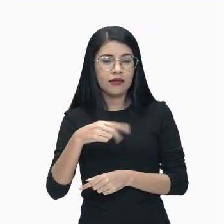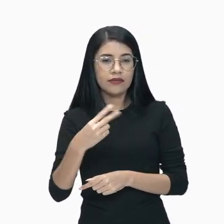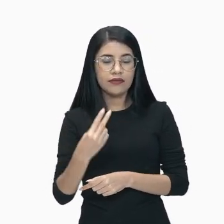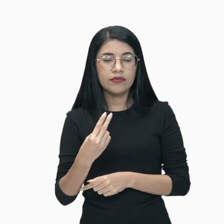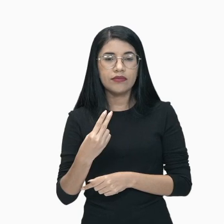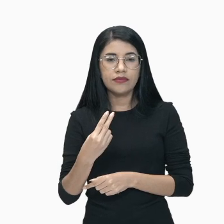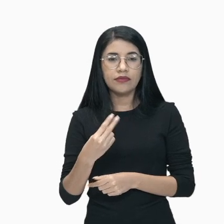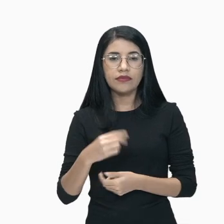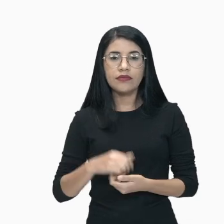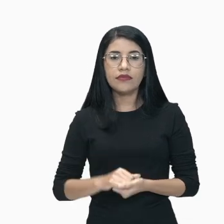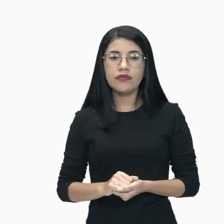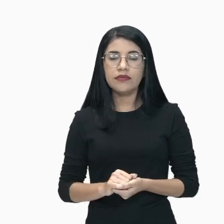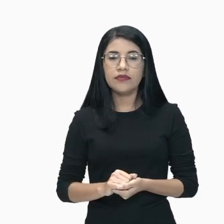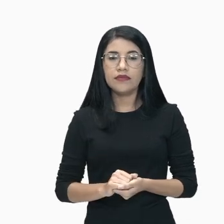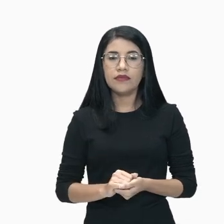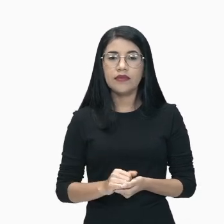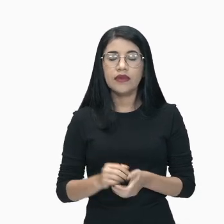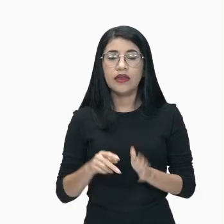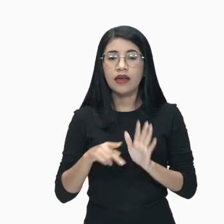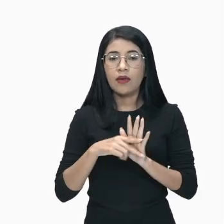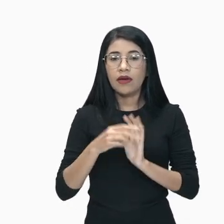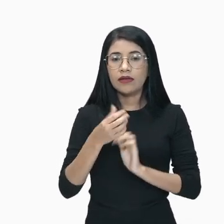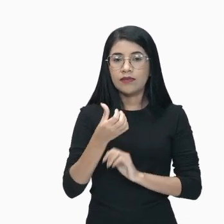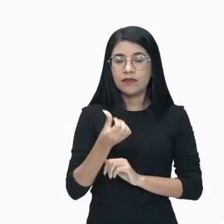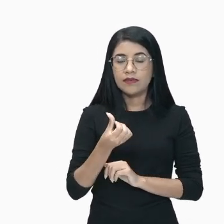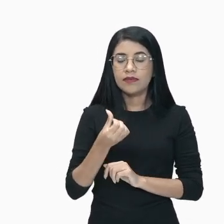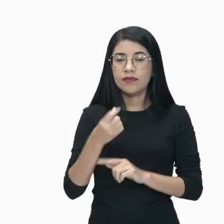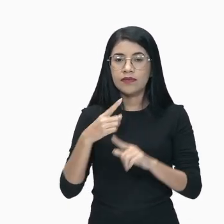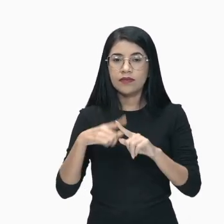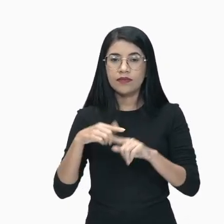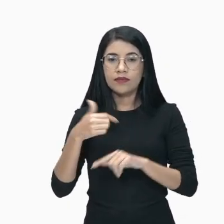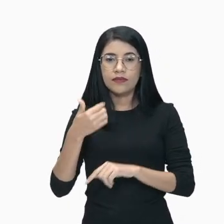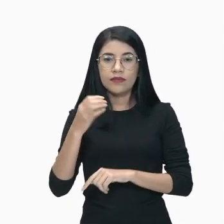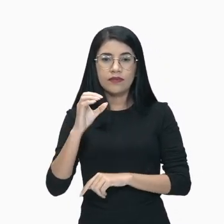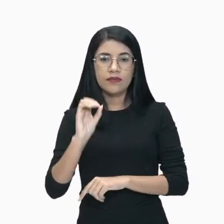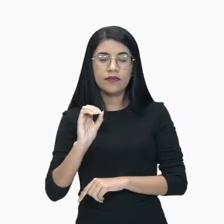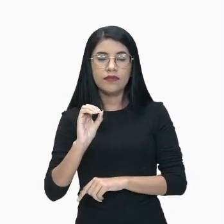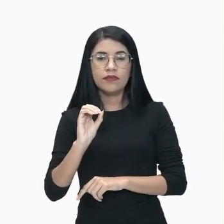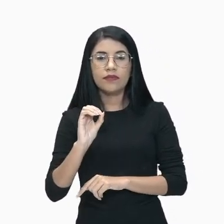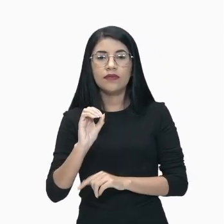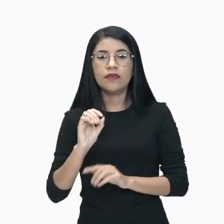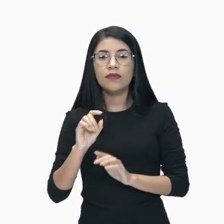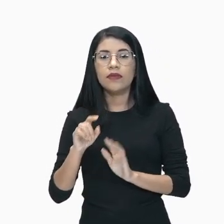iguais, e as duas valem 6 vezes 10...